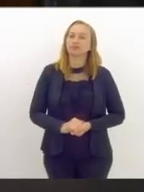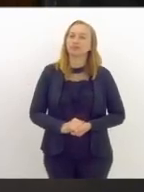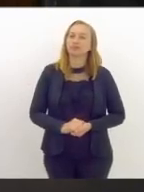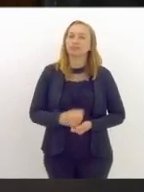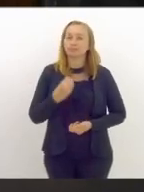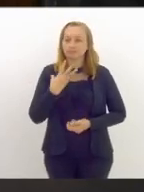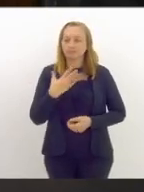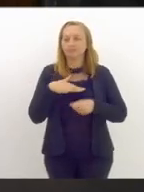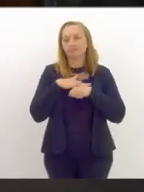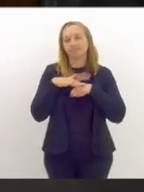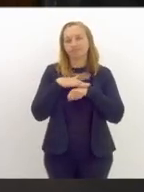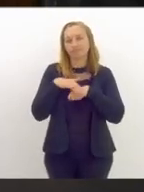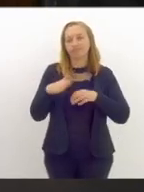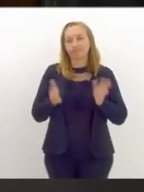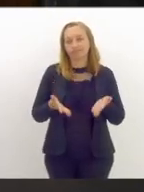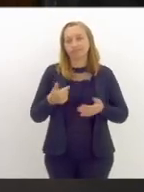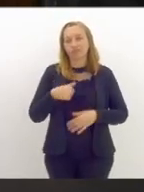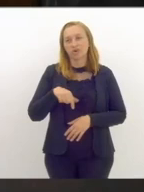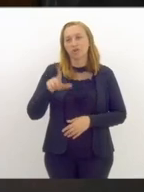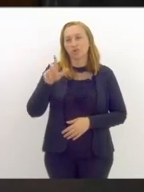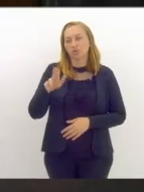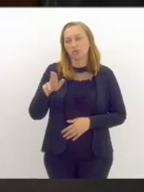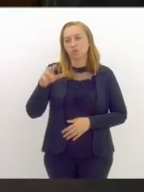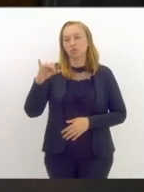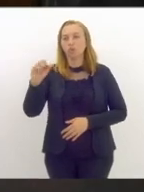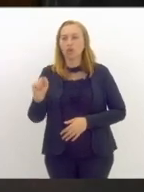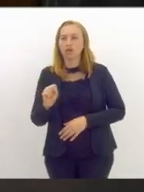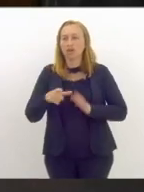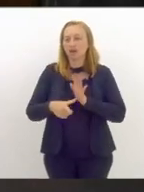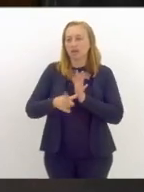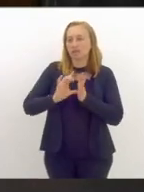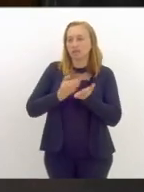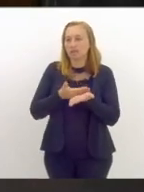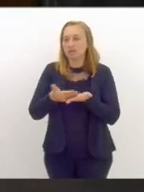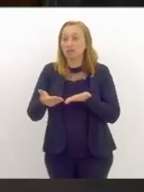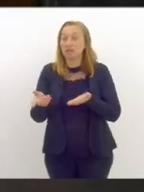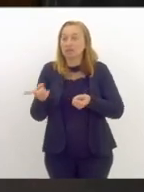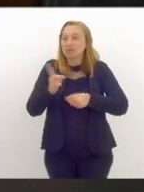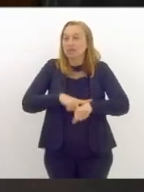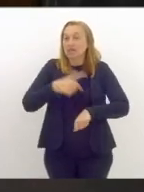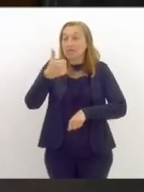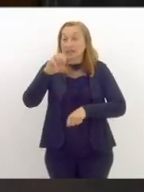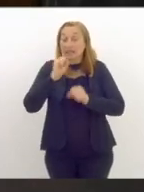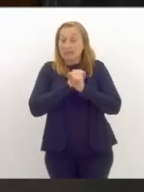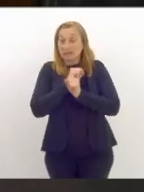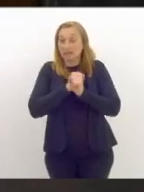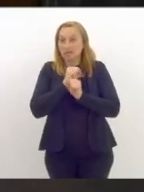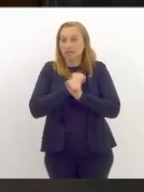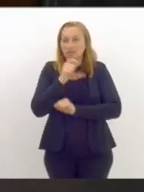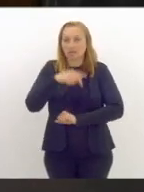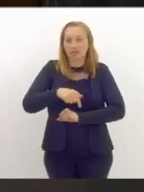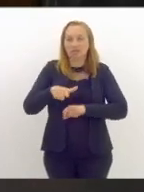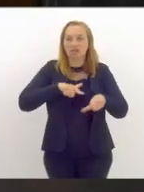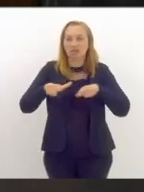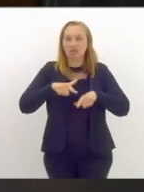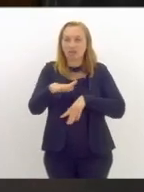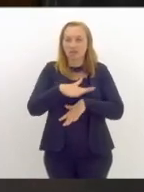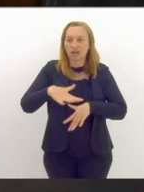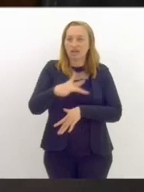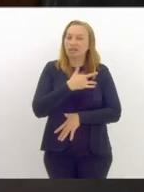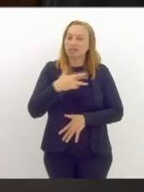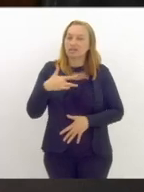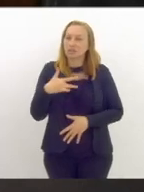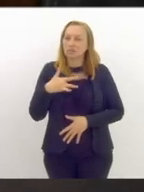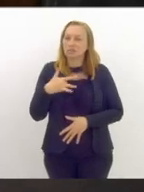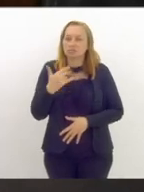A gente estava conversando hoje, eu e o Lucas, aqui, antes de começar o tempo, né? Já estou aqui há 10 anos trabalhando com a área da saúde